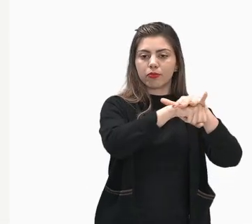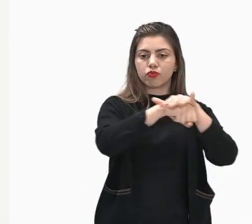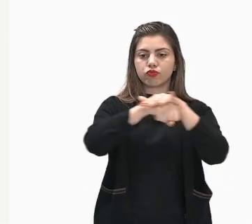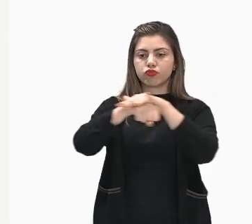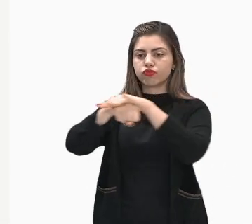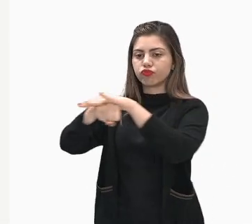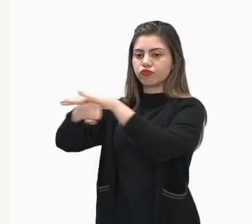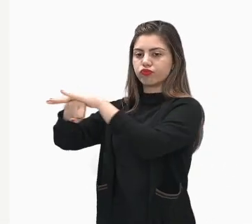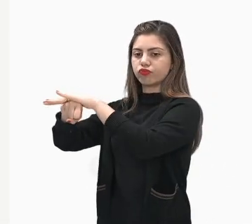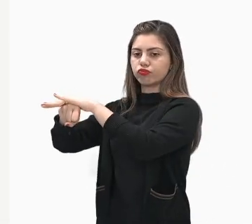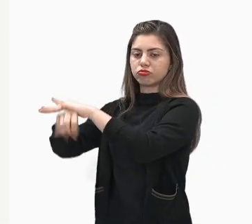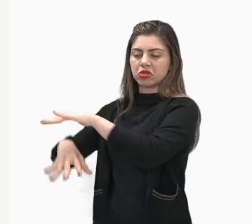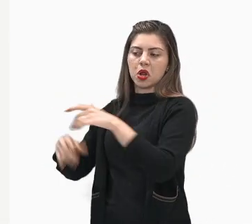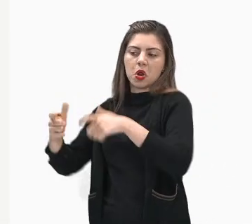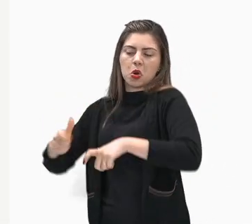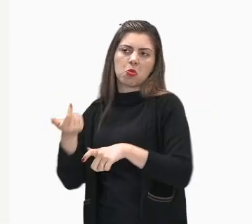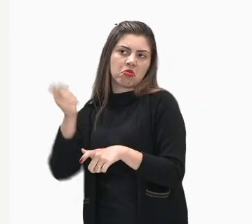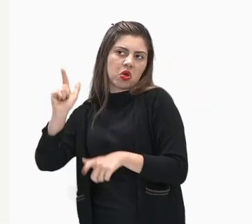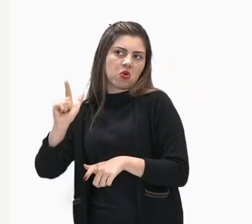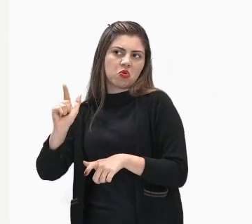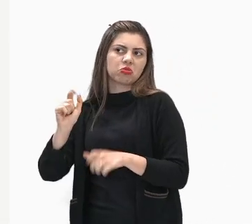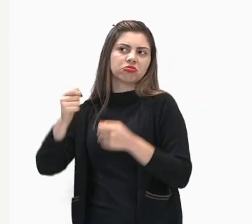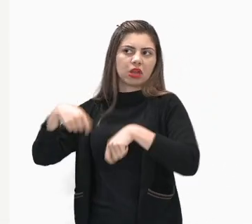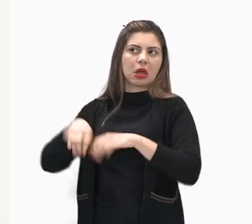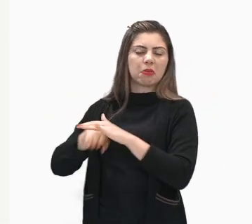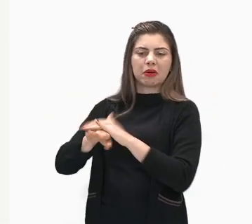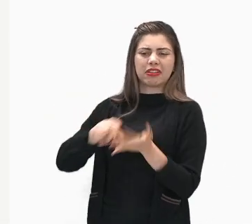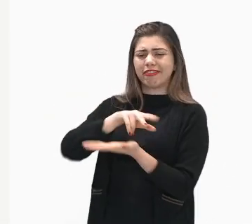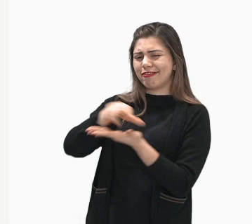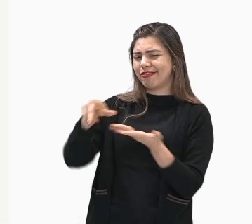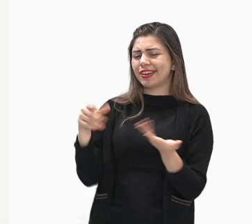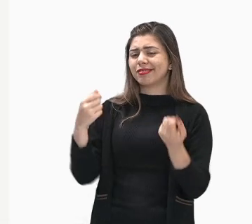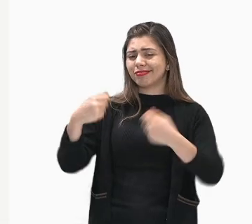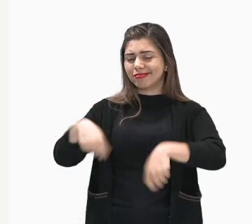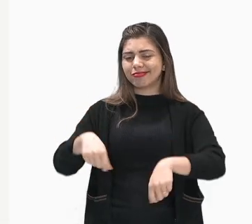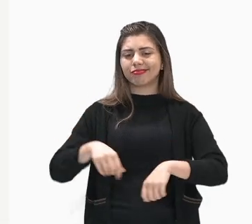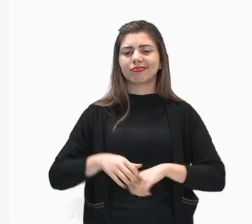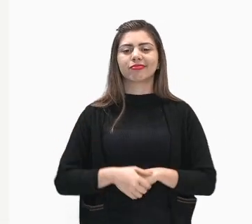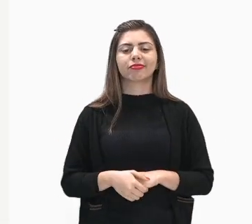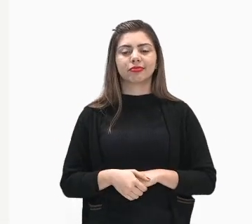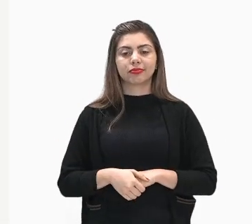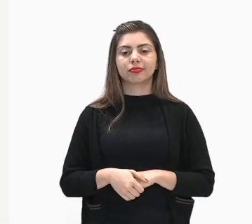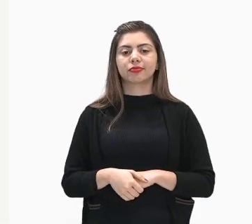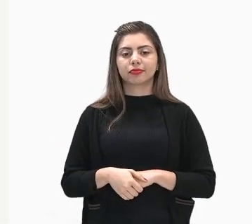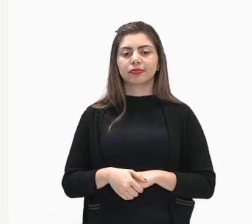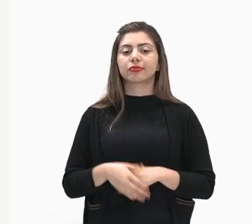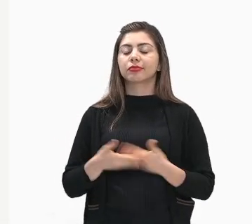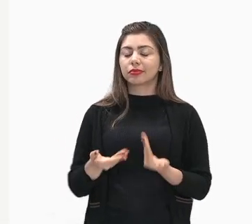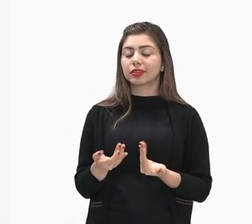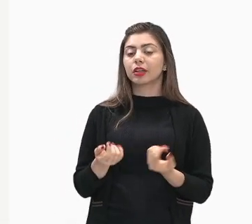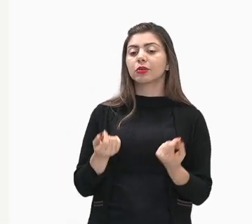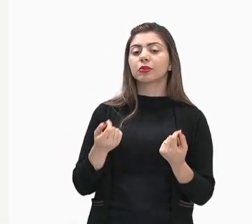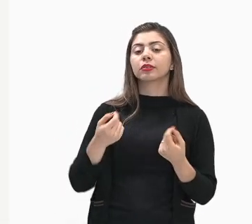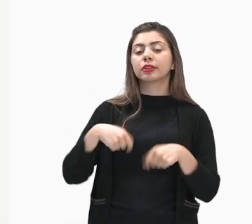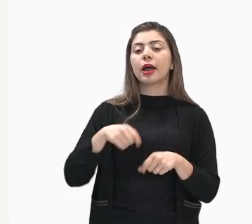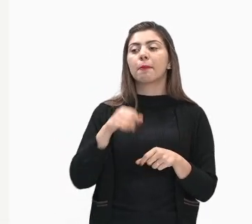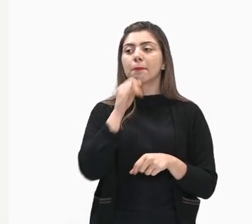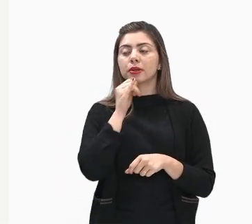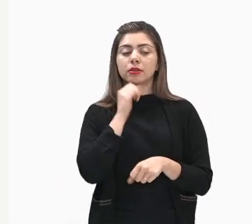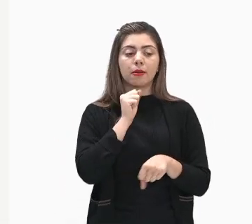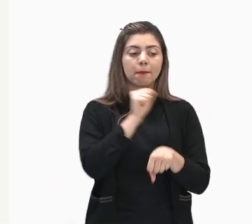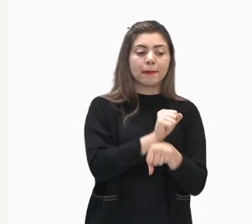para outro lugar, para ser armazenado, coisa parecida. Então, esses eletroímãs eles podem ser ligados e